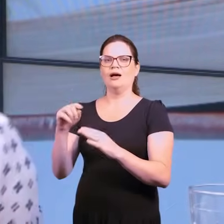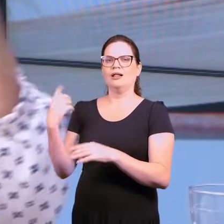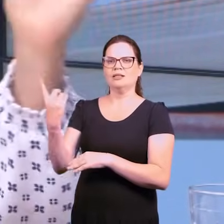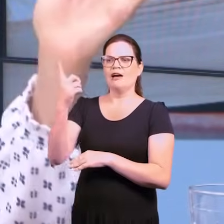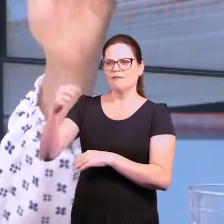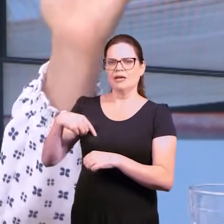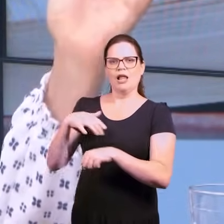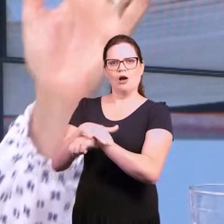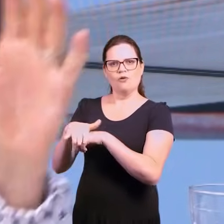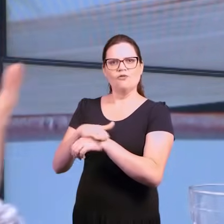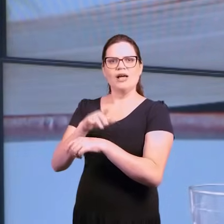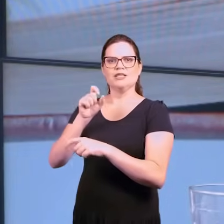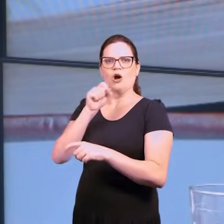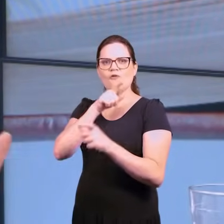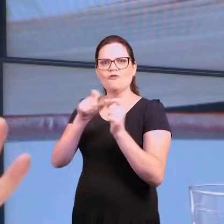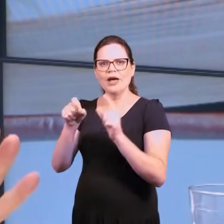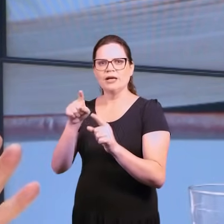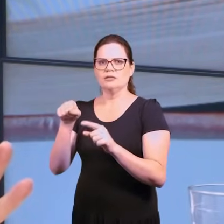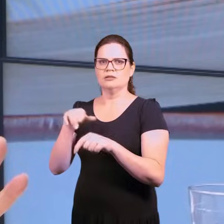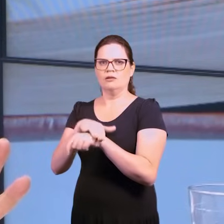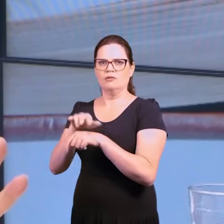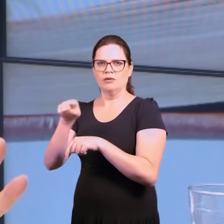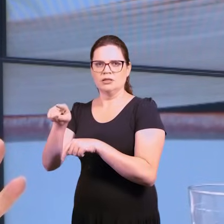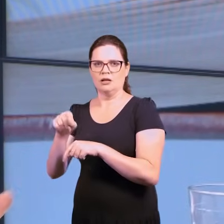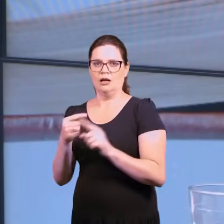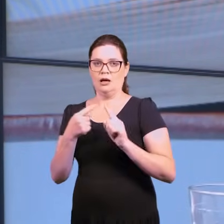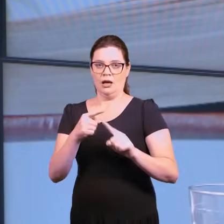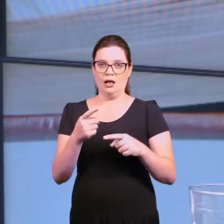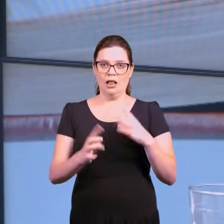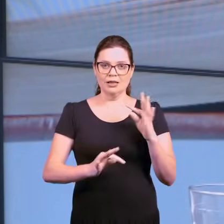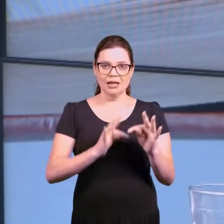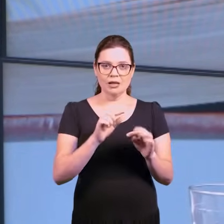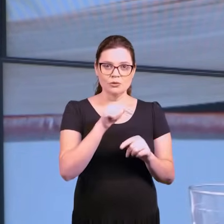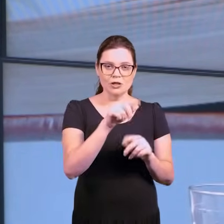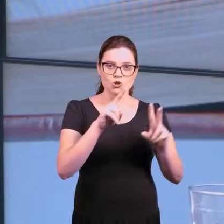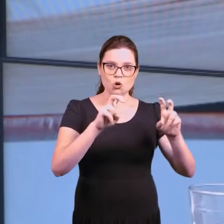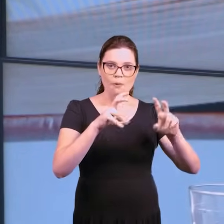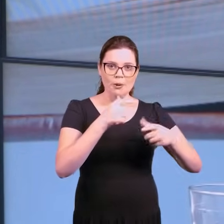festa, com muito vinho, muita coisa. Ela não tratou do problema com ele ali. Ela